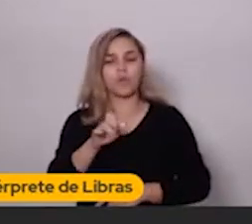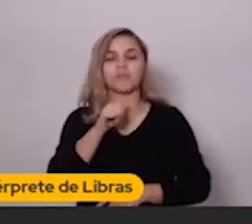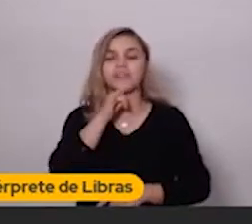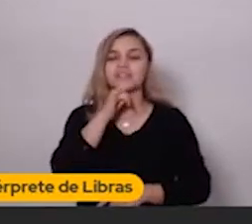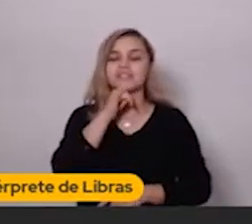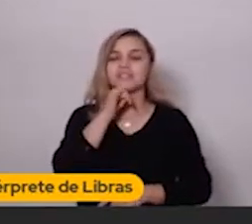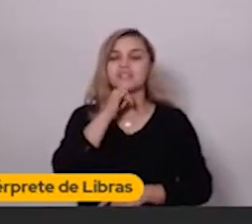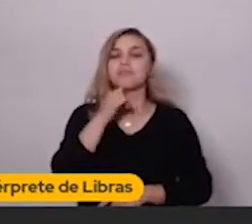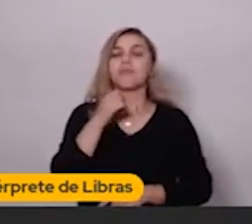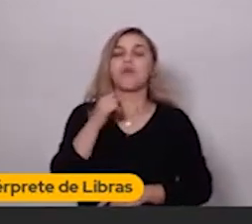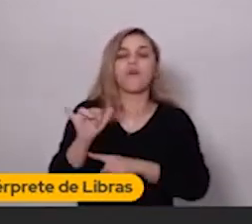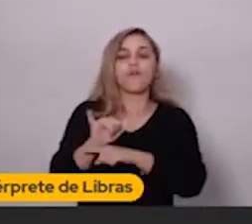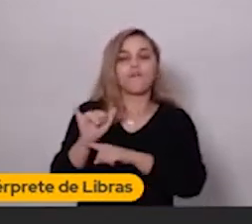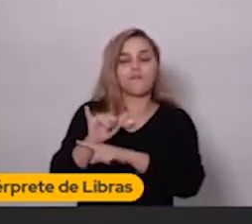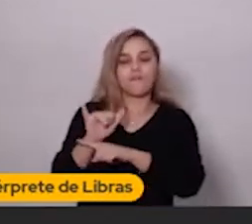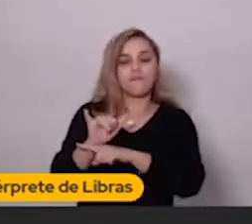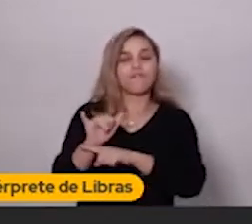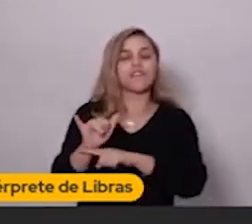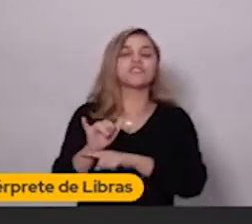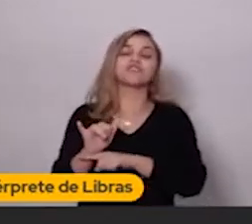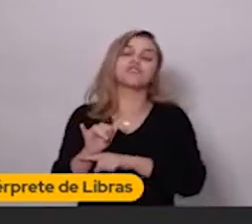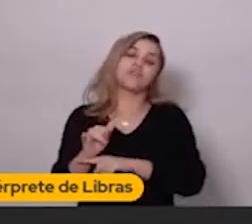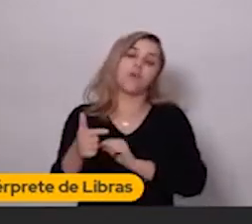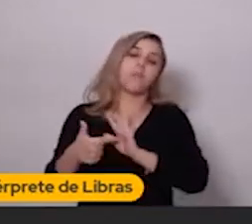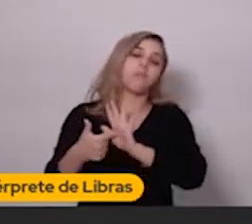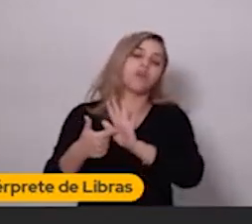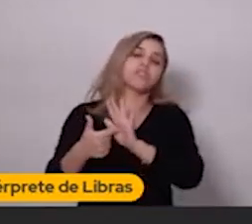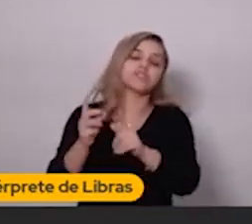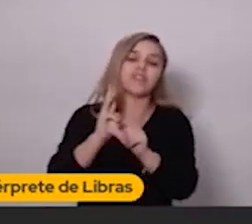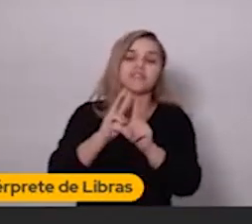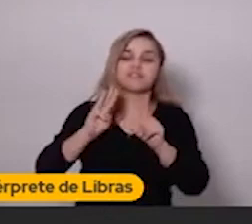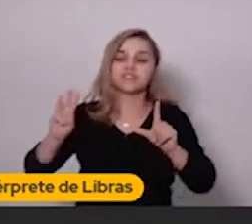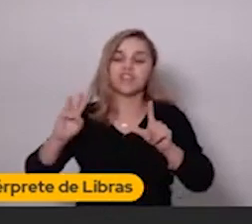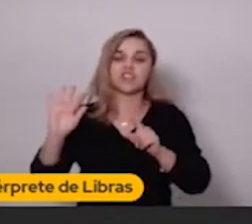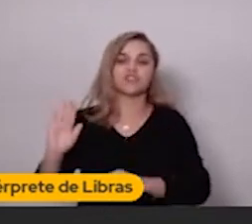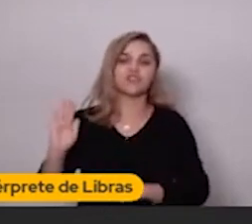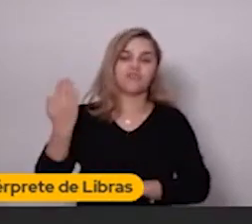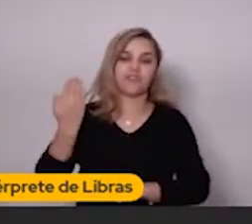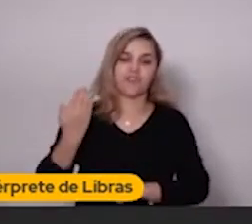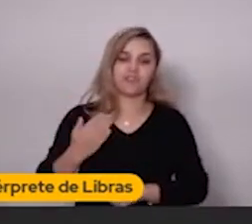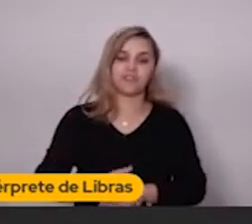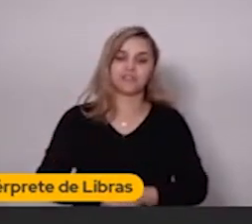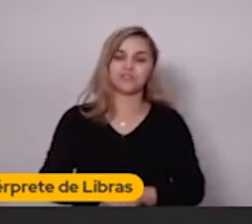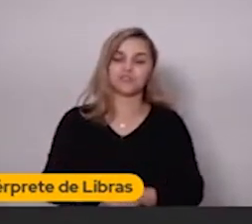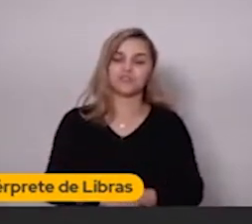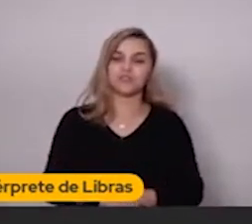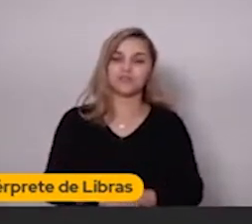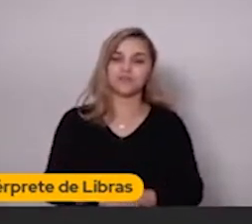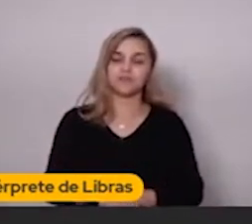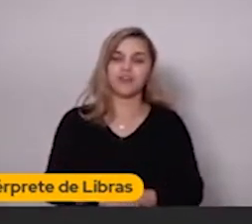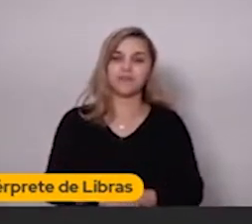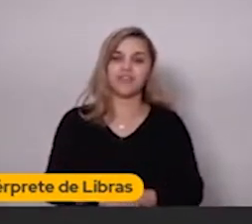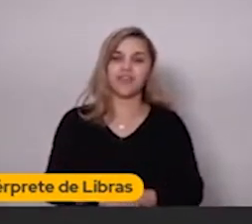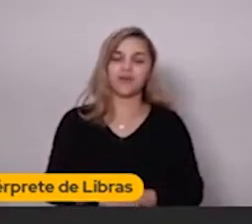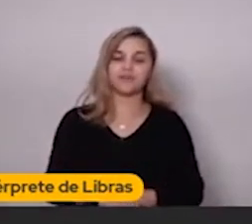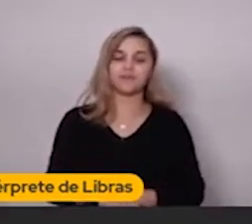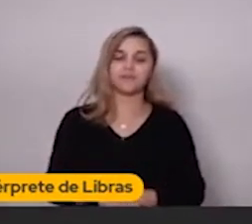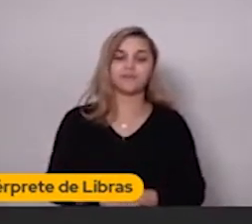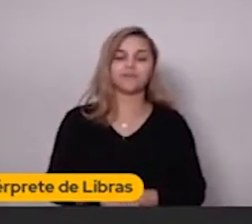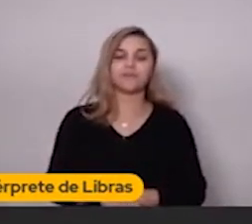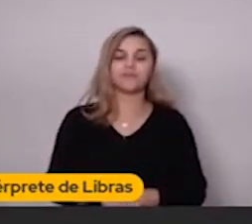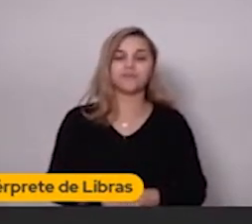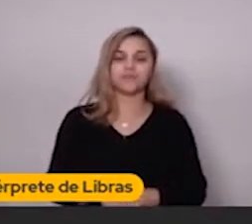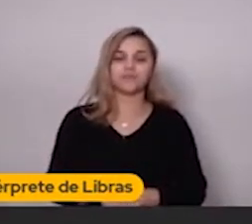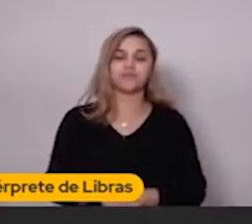o intuito de levar o usuário, por exemplo, para um site falso, só para pegar informações, políticas de ameaças e